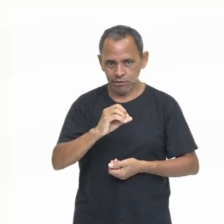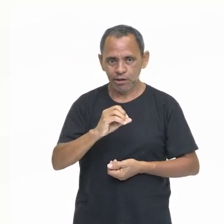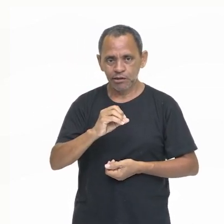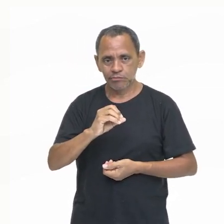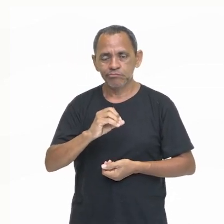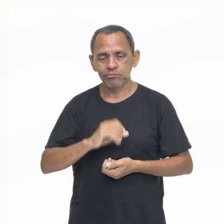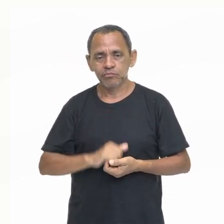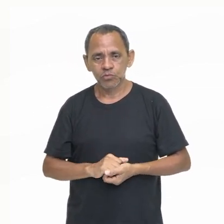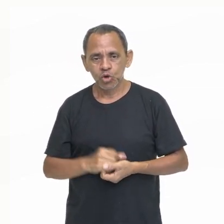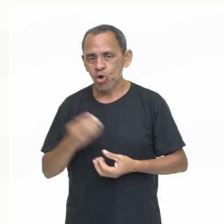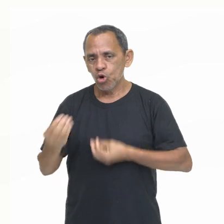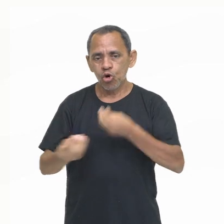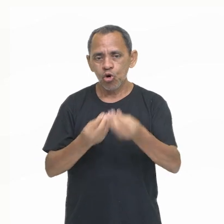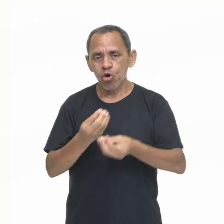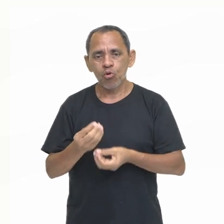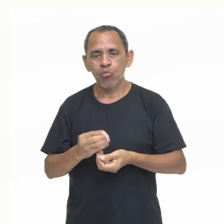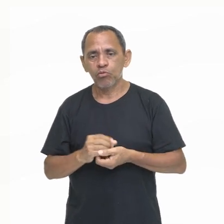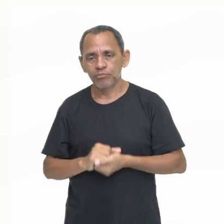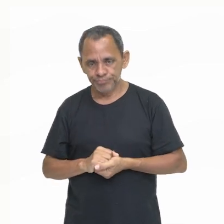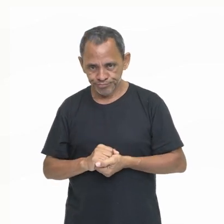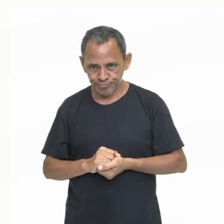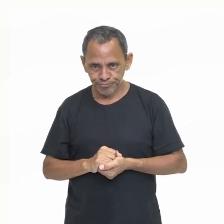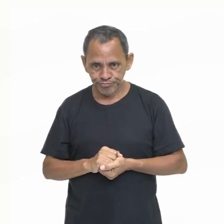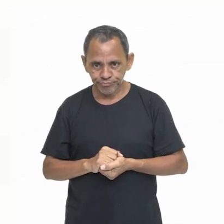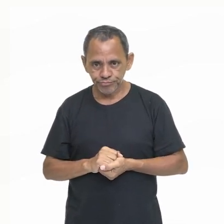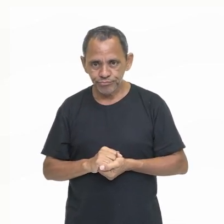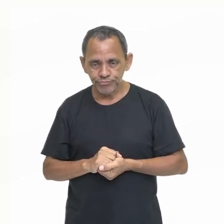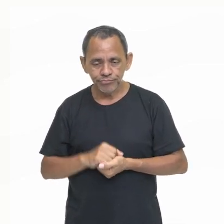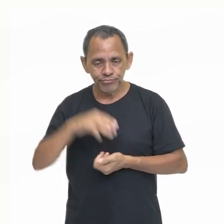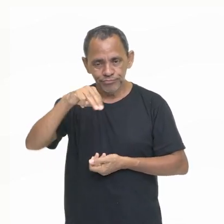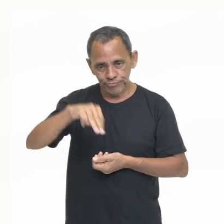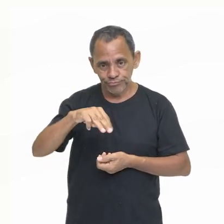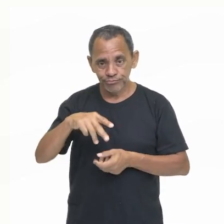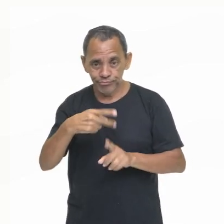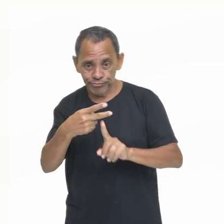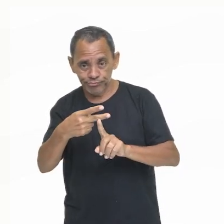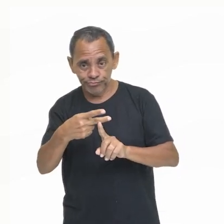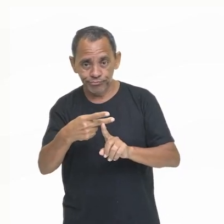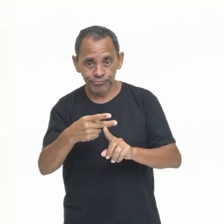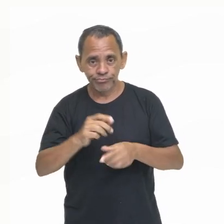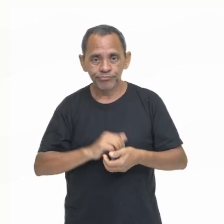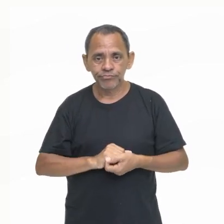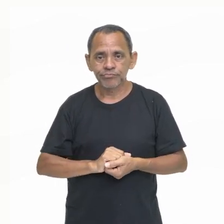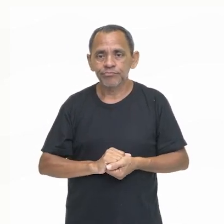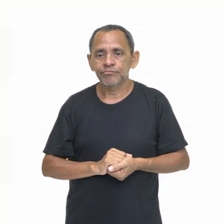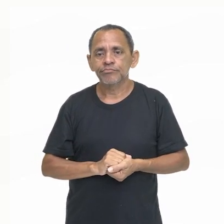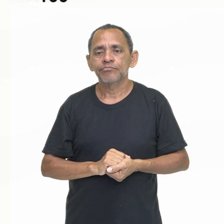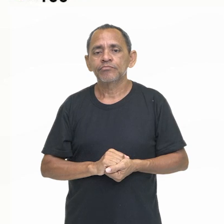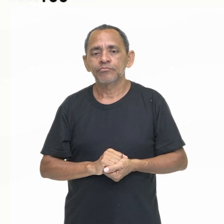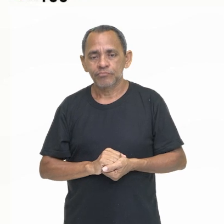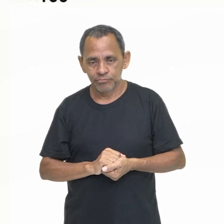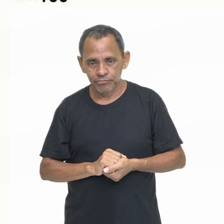vamos transformar para metro quadrado. Metro quadrado. Então, seguindo o nosso